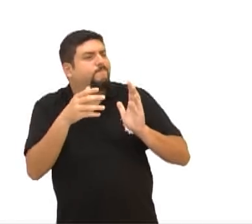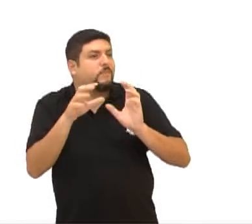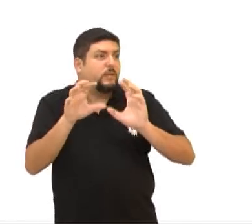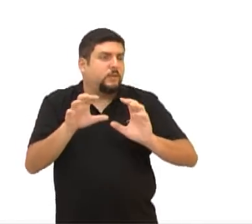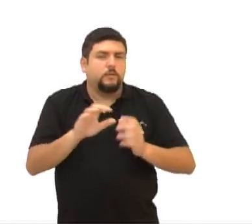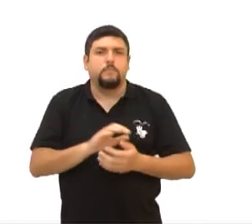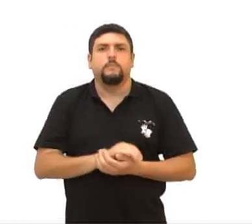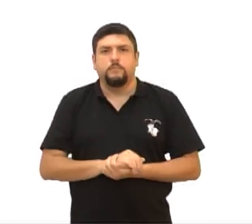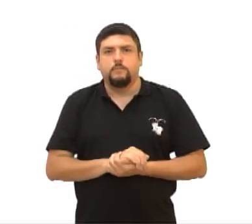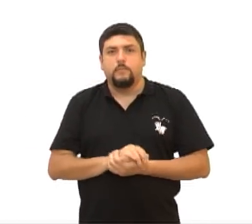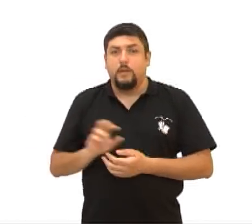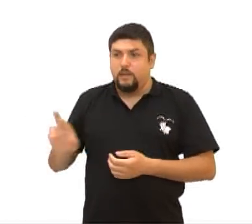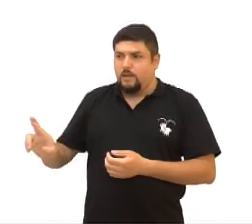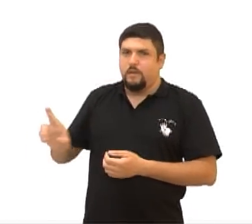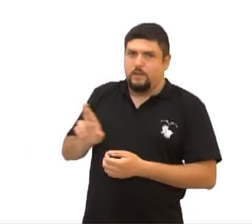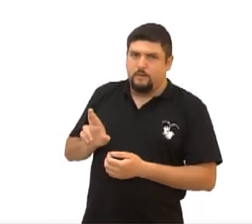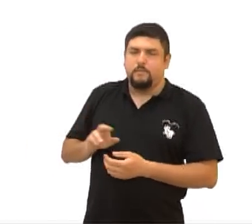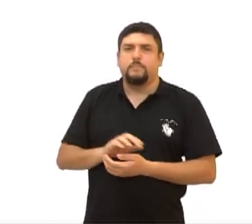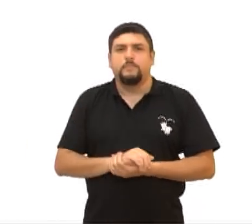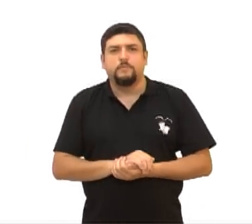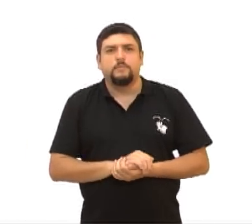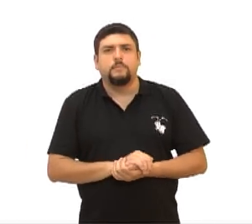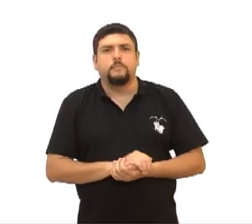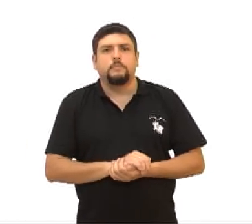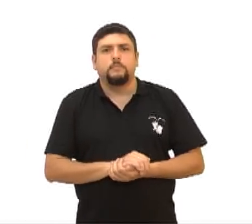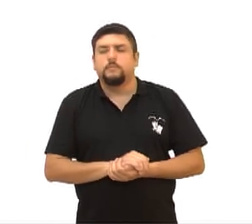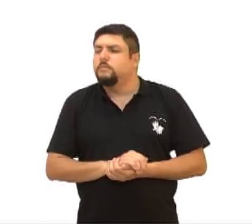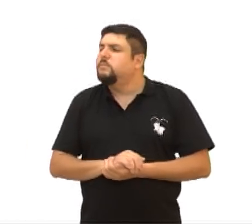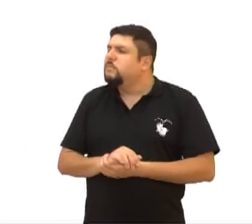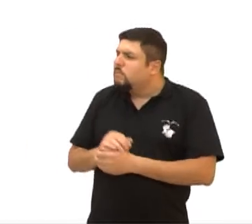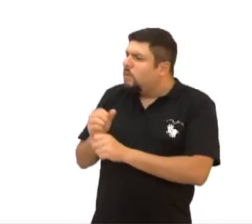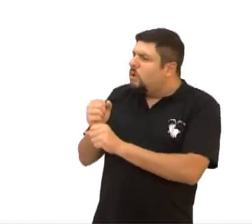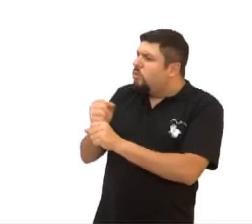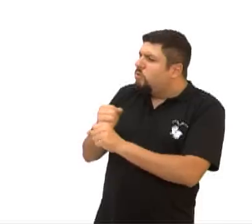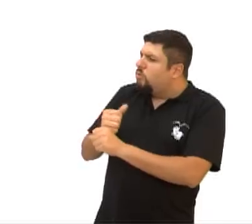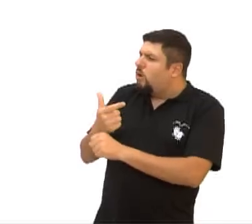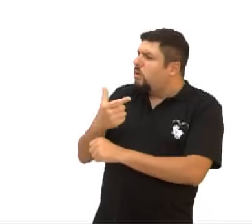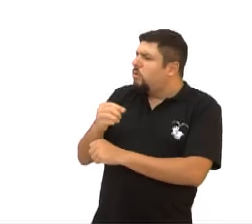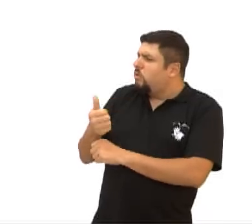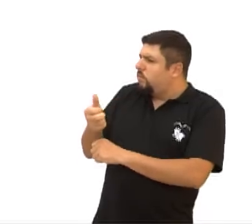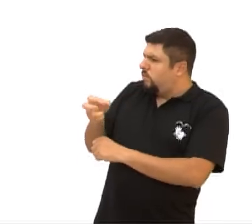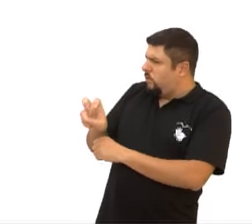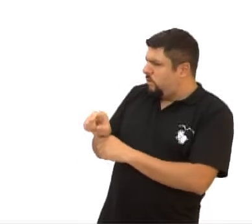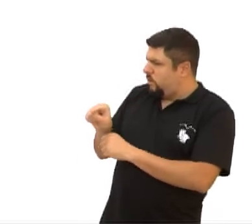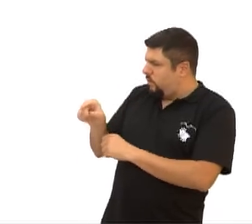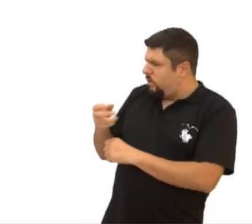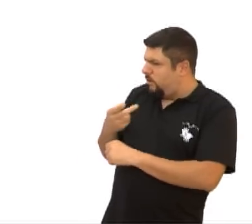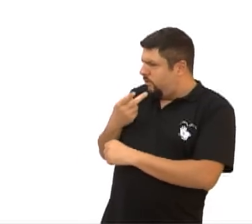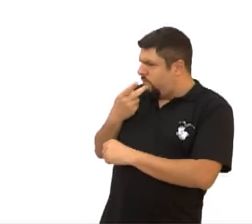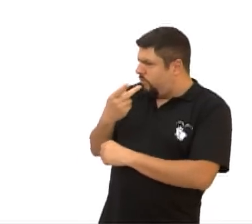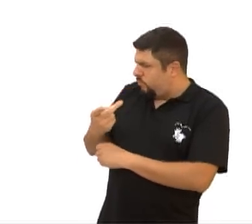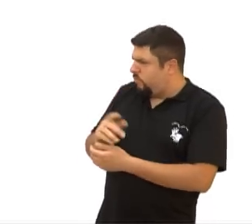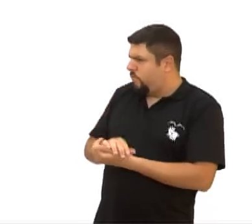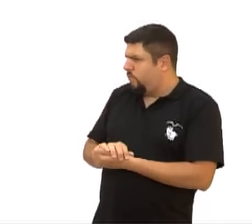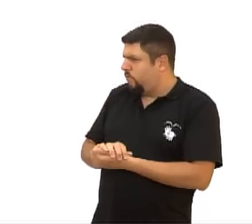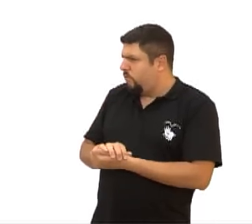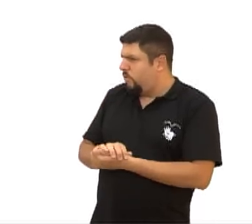Essa foi a resposta. Agora vem outra pergunta. Em 2015, o senhor disse que, mesmo que as